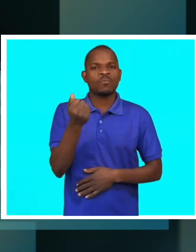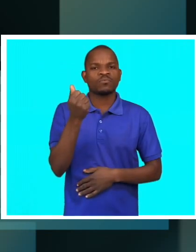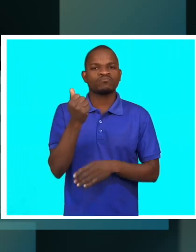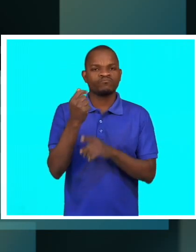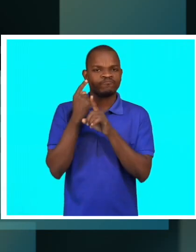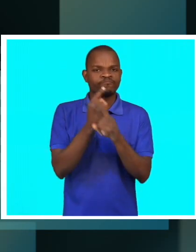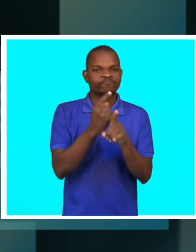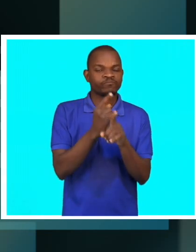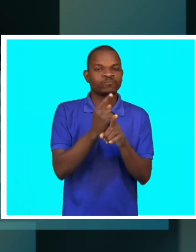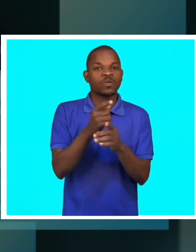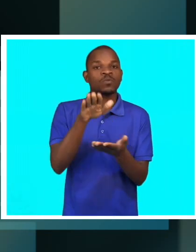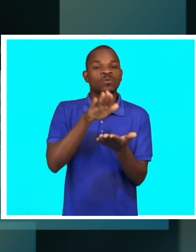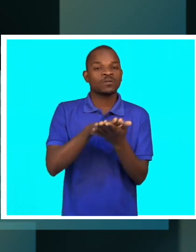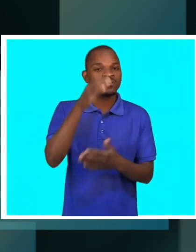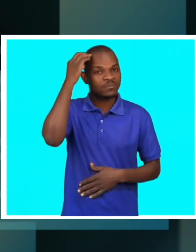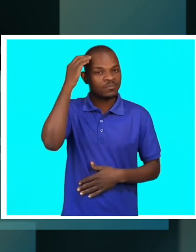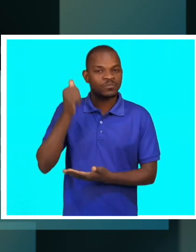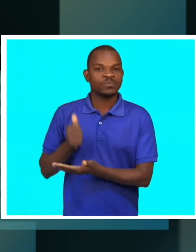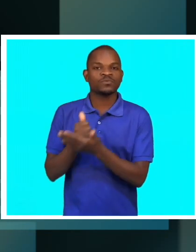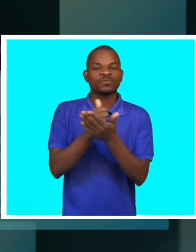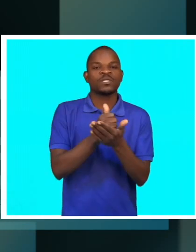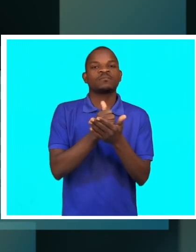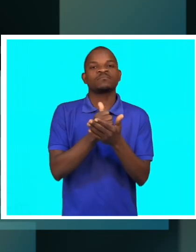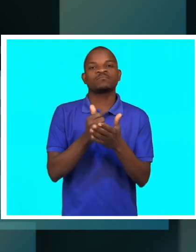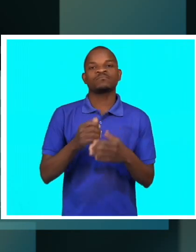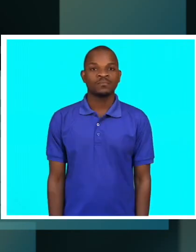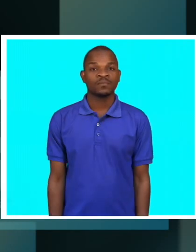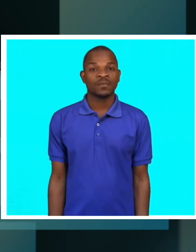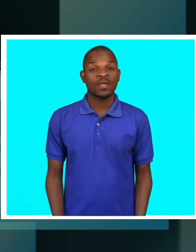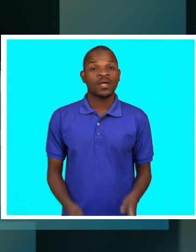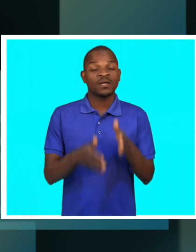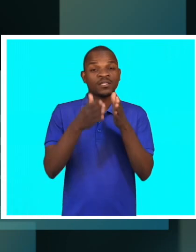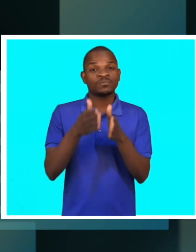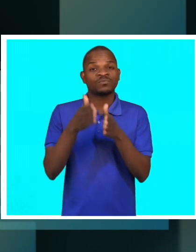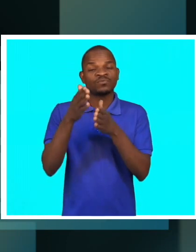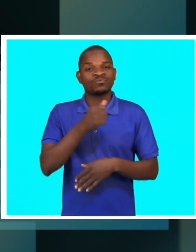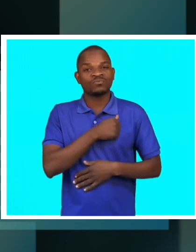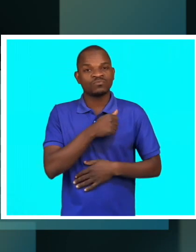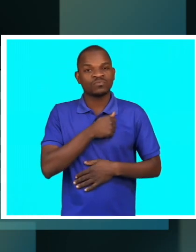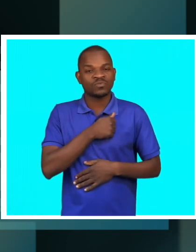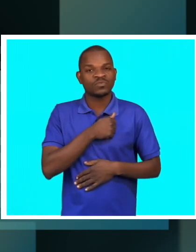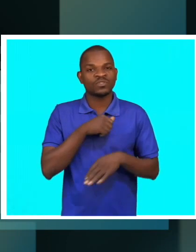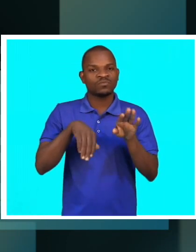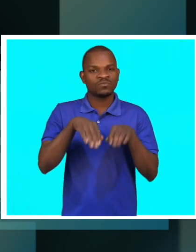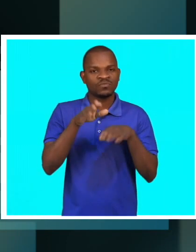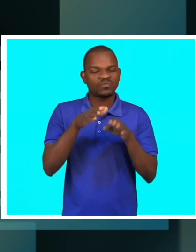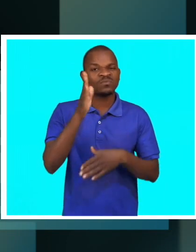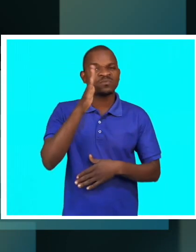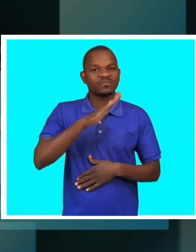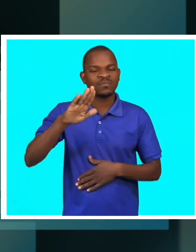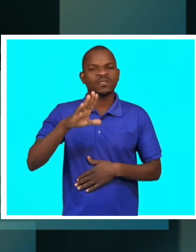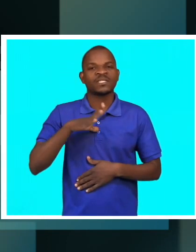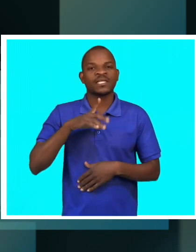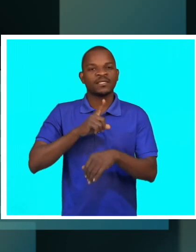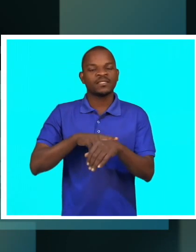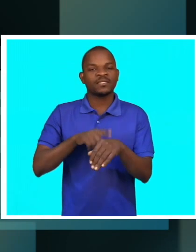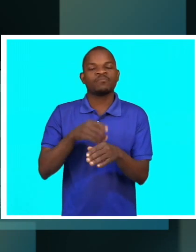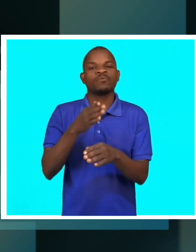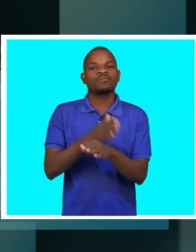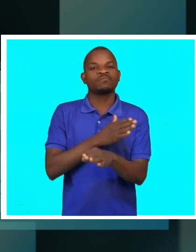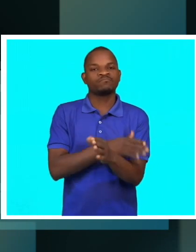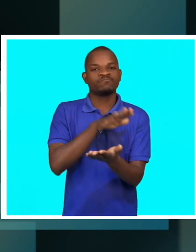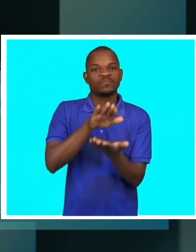país se desloquem à capital para apoiar os mambas. Os assistentes a nível nacional terão espaço